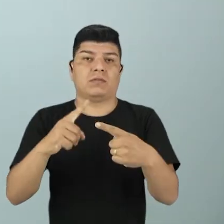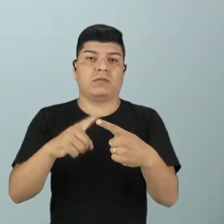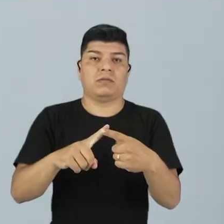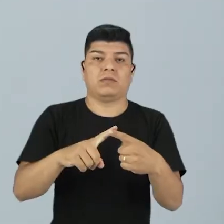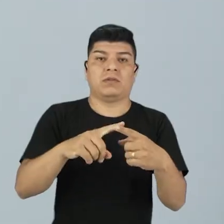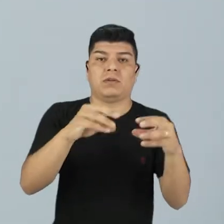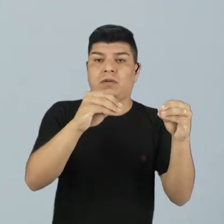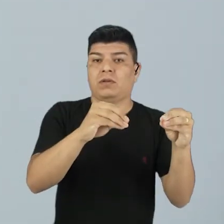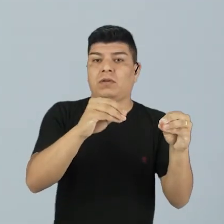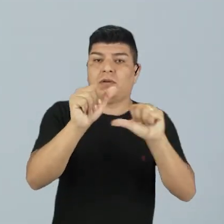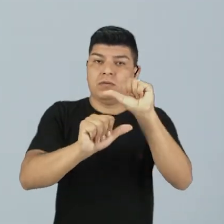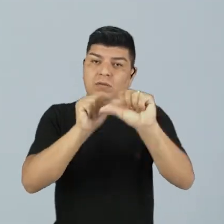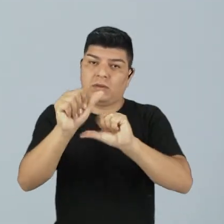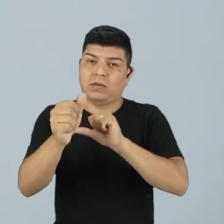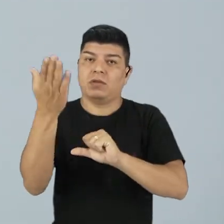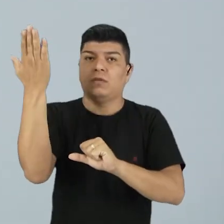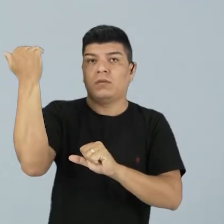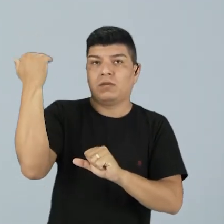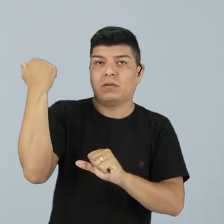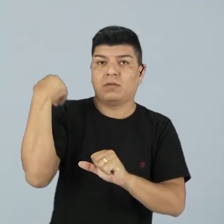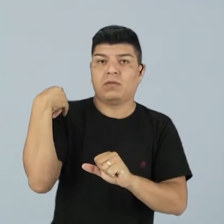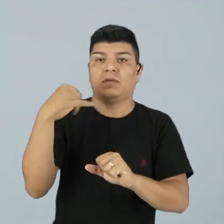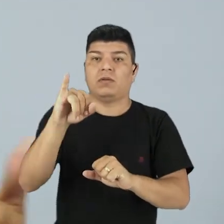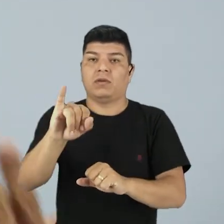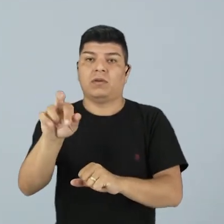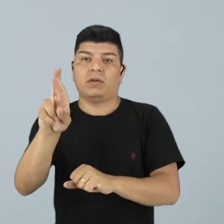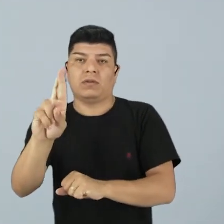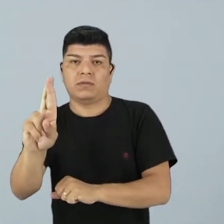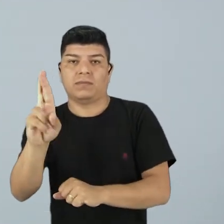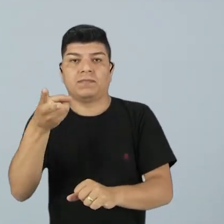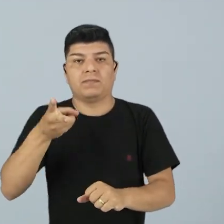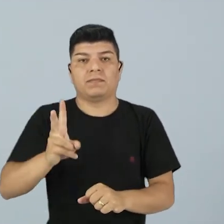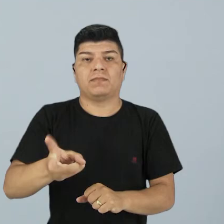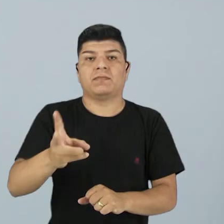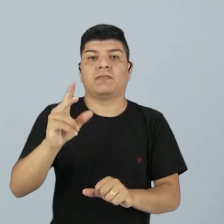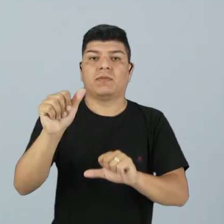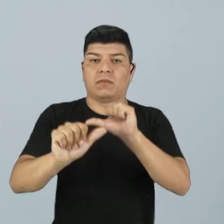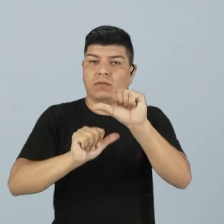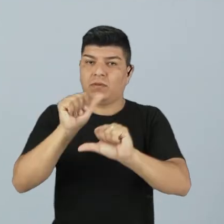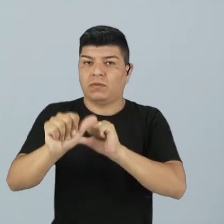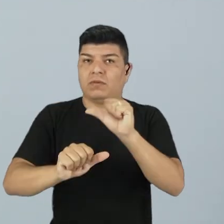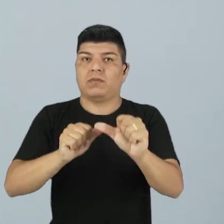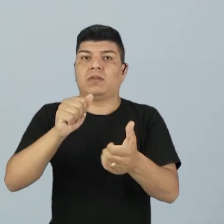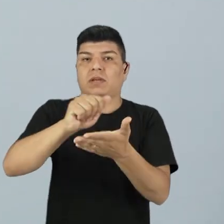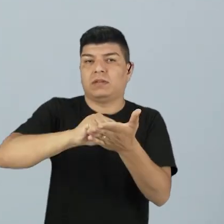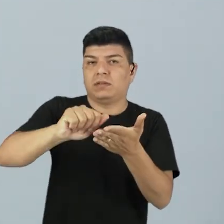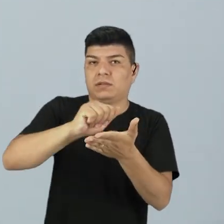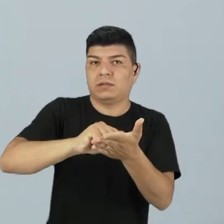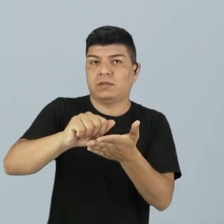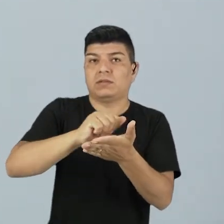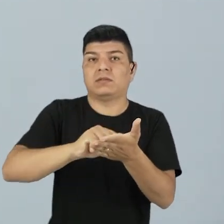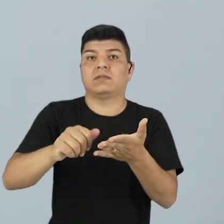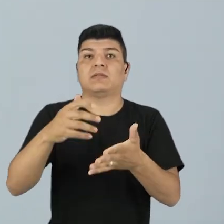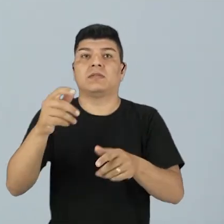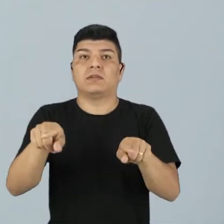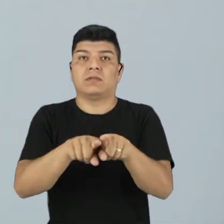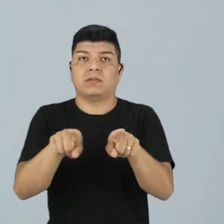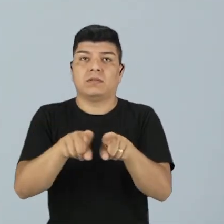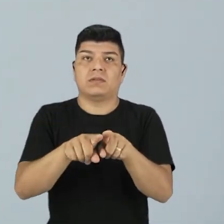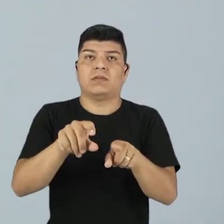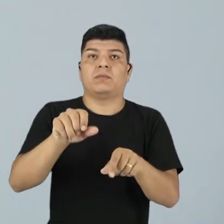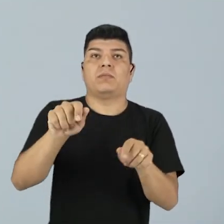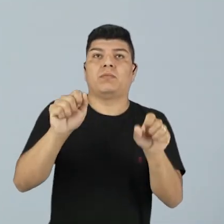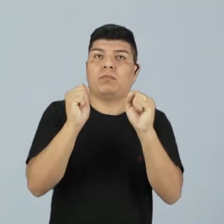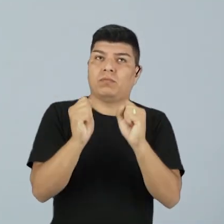ele para o passado, ele vai ficar de forma irregular. Ele vai mudar a escrita e a pronúncia. Então, o verbo to be no passado pode ser was